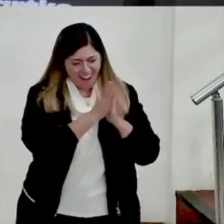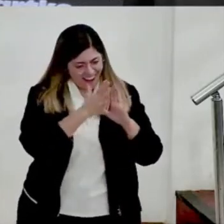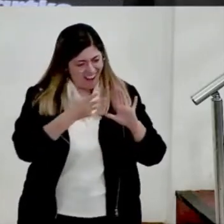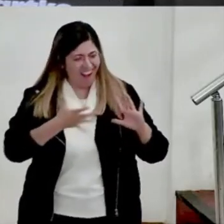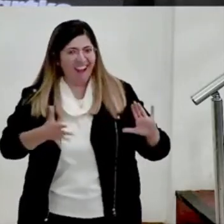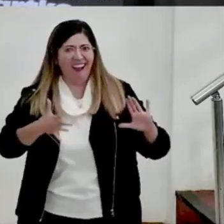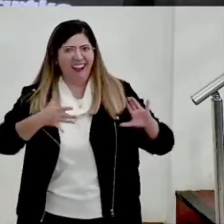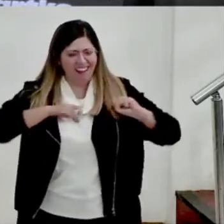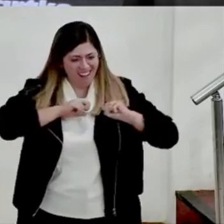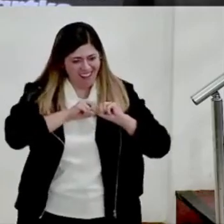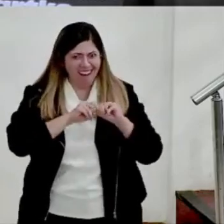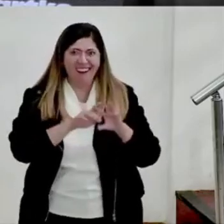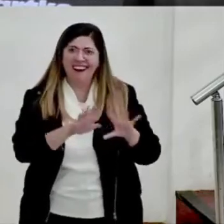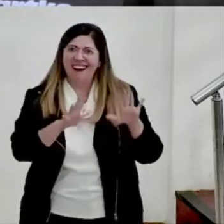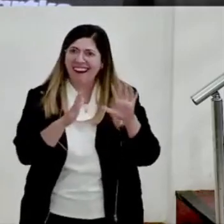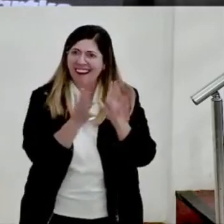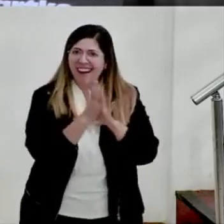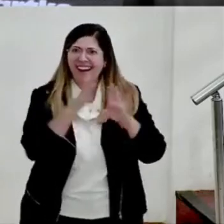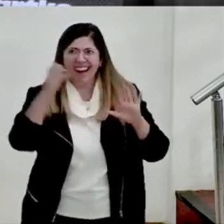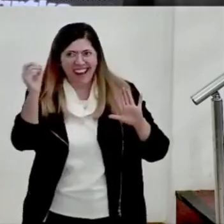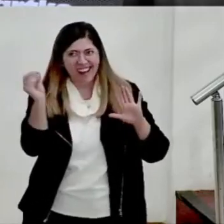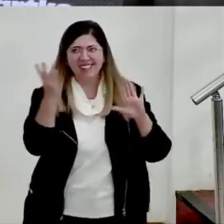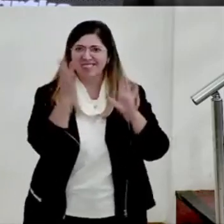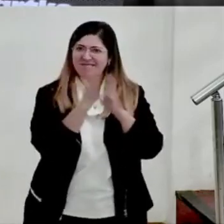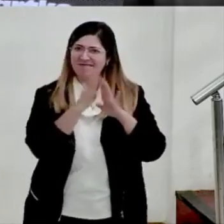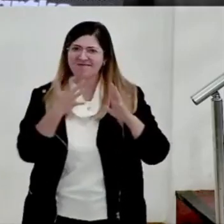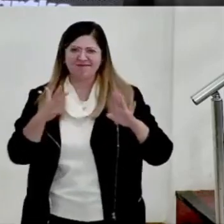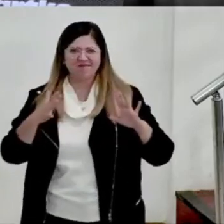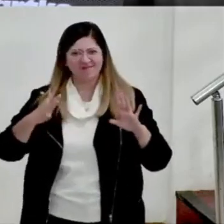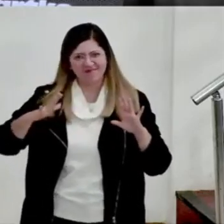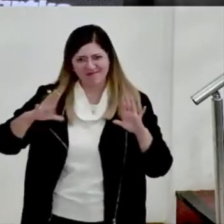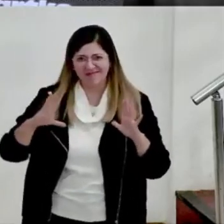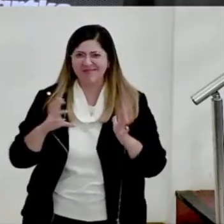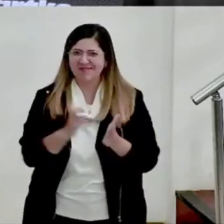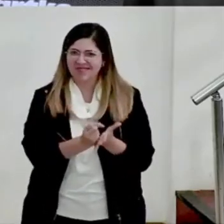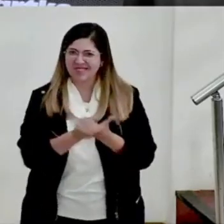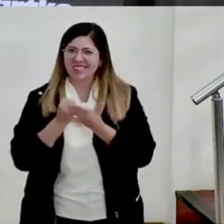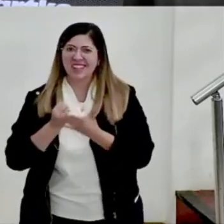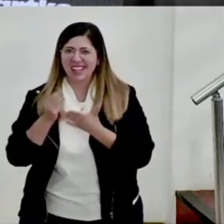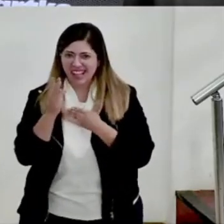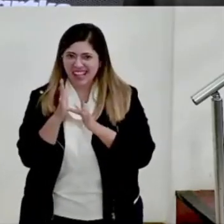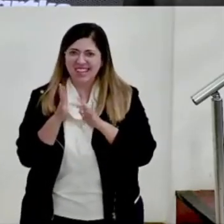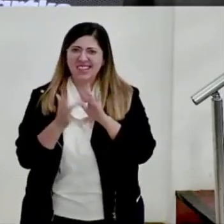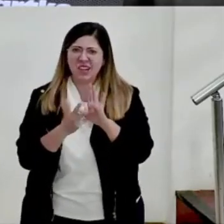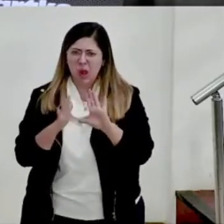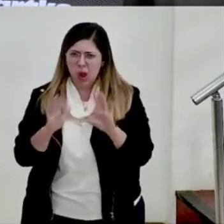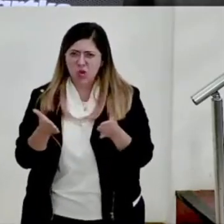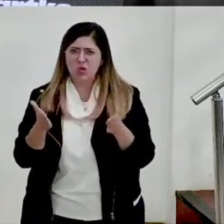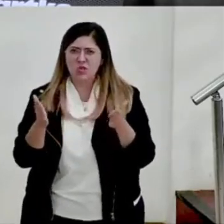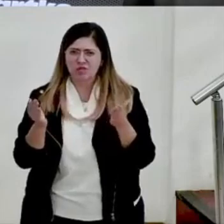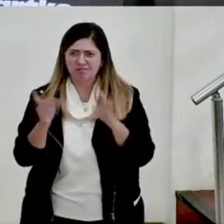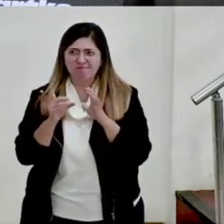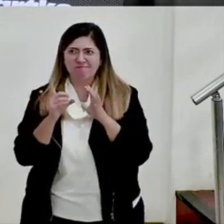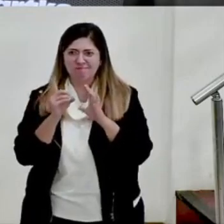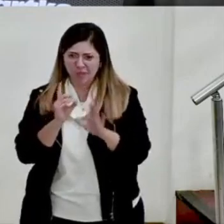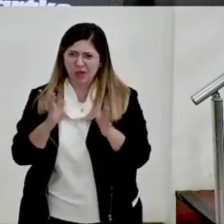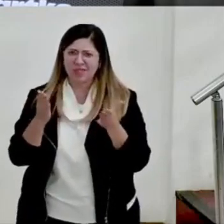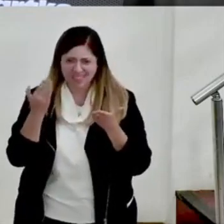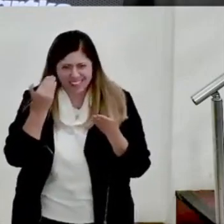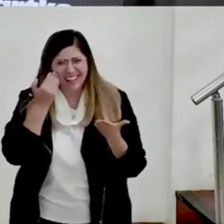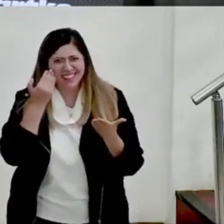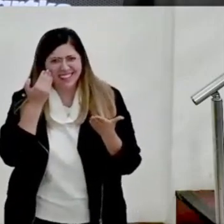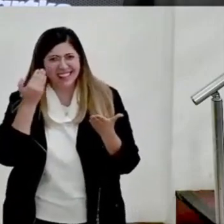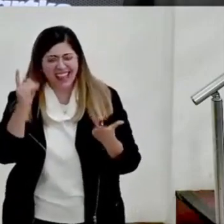Ele agiu e fez a luz brilhar. E por isso você foi atraído a Jesus. E por isso você está aqui hoje. Você tem